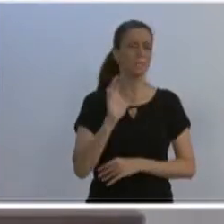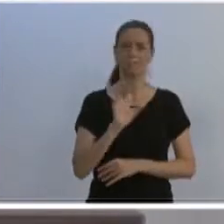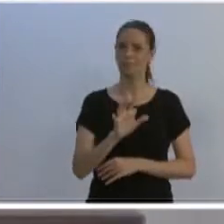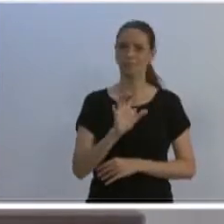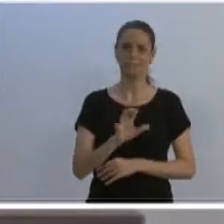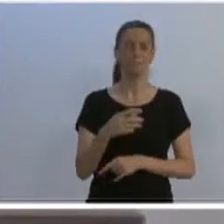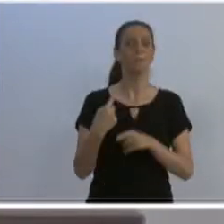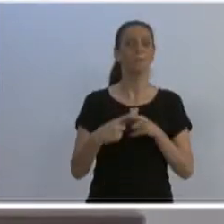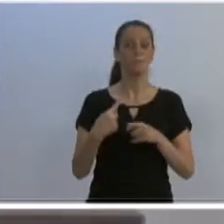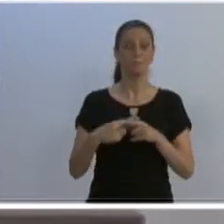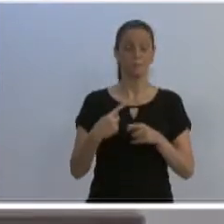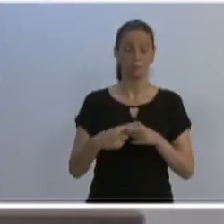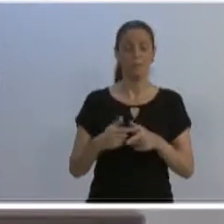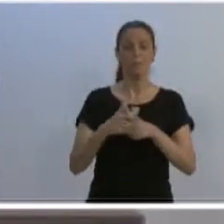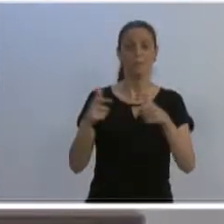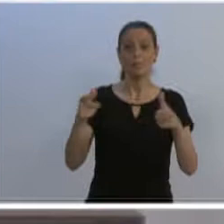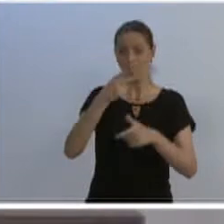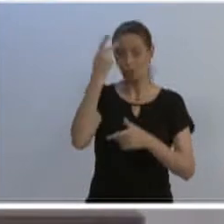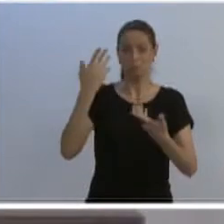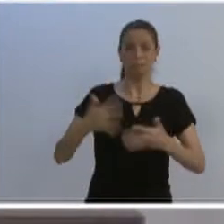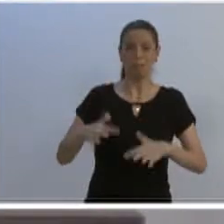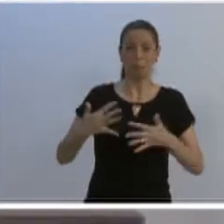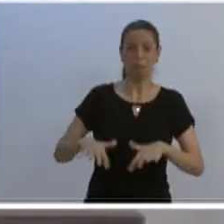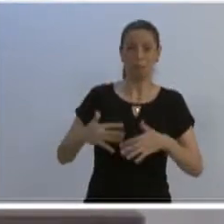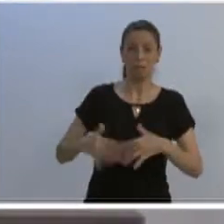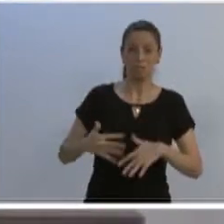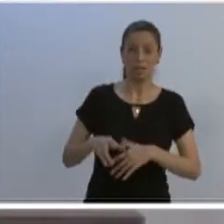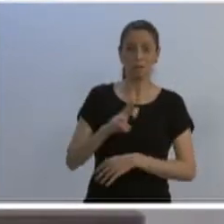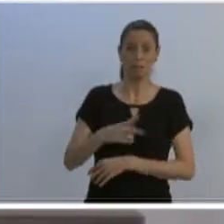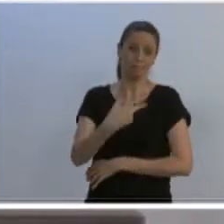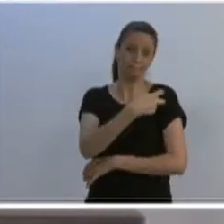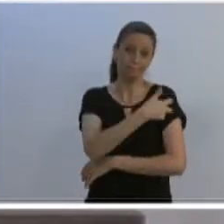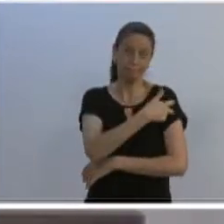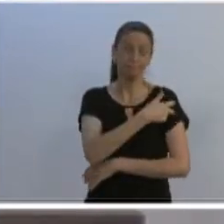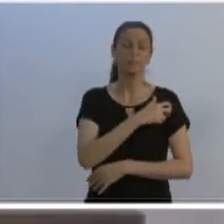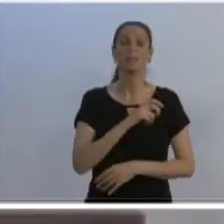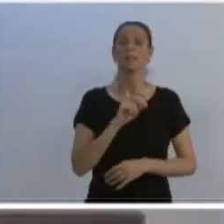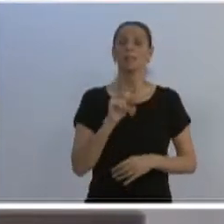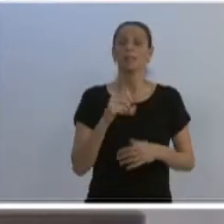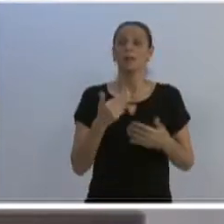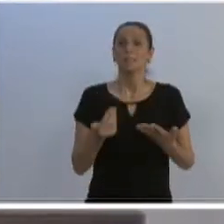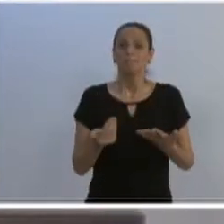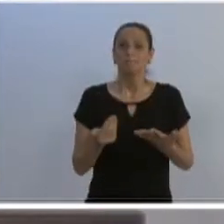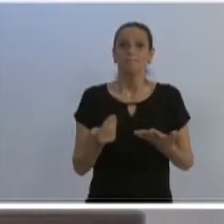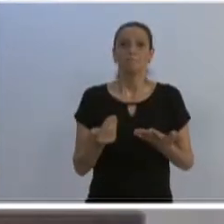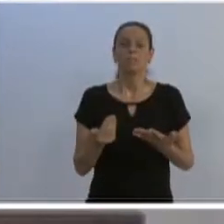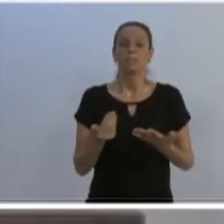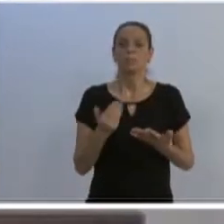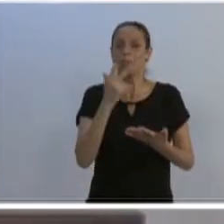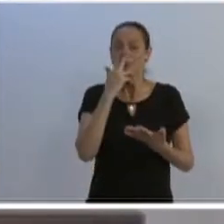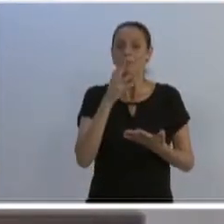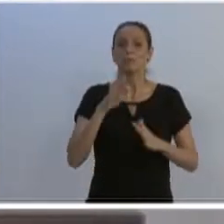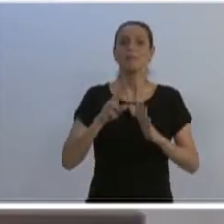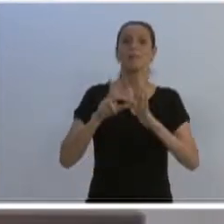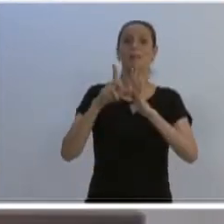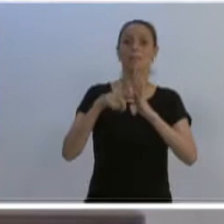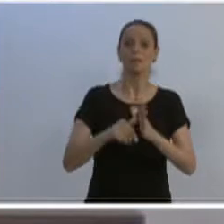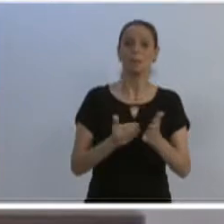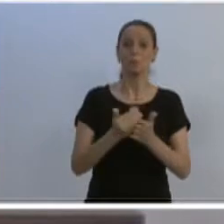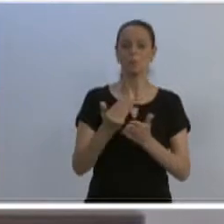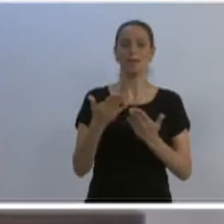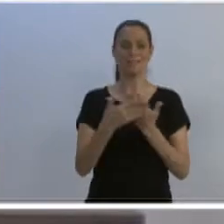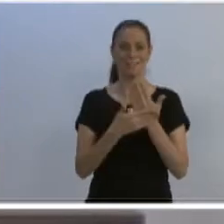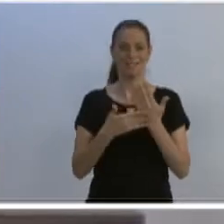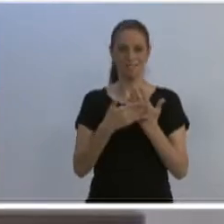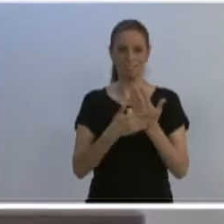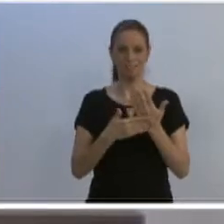pela resistência das pessoas em utilizar a medicação, nós acabamos introduzindo ela de maneira muito tardia, o que faz com